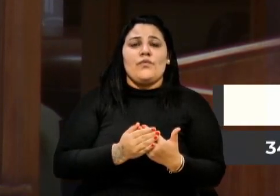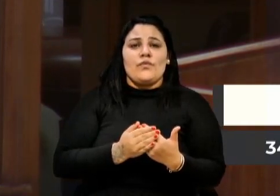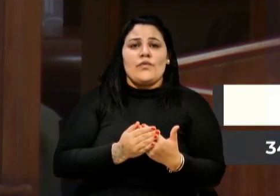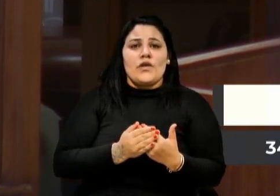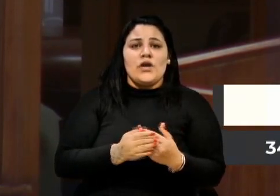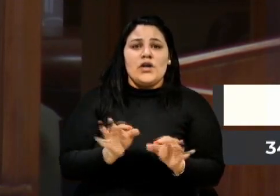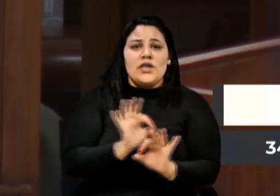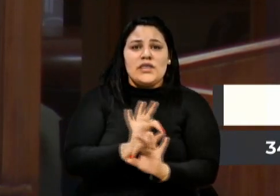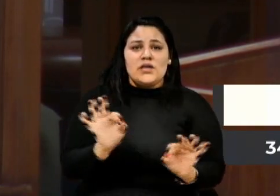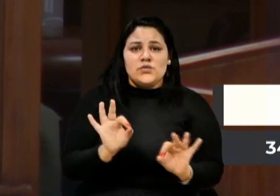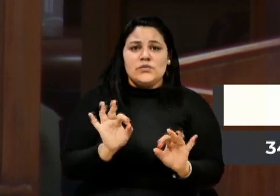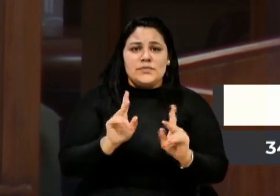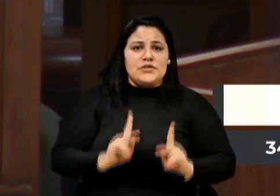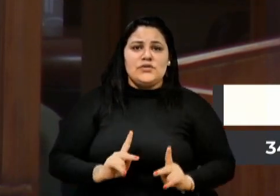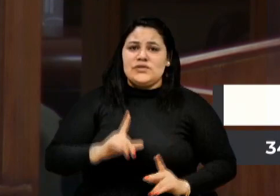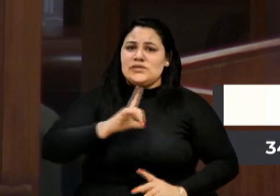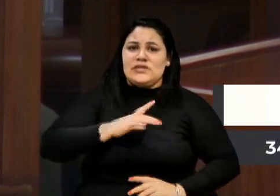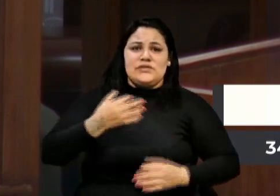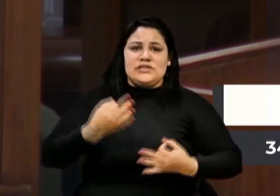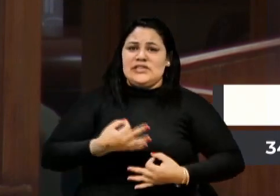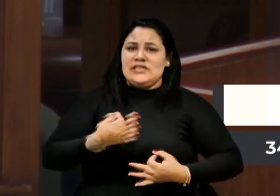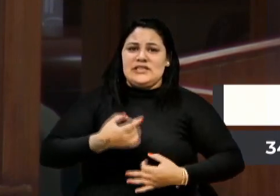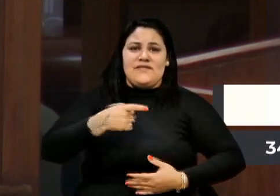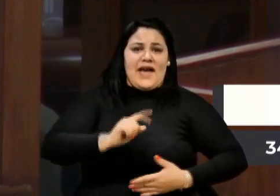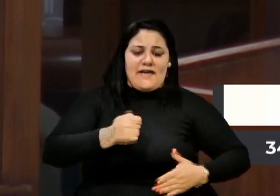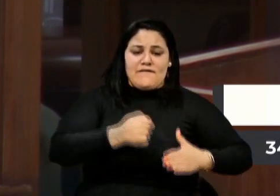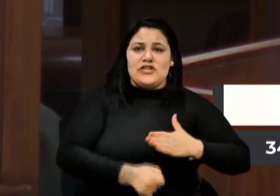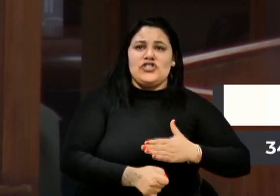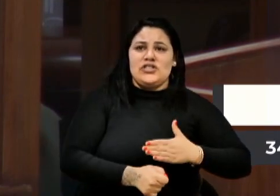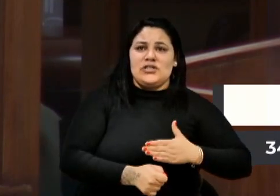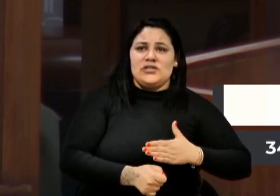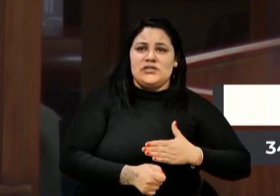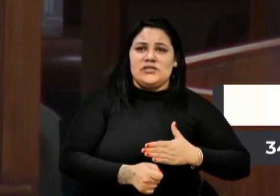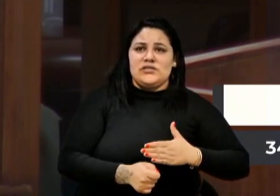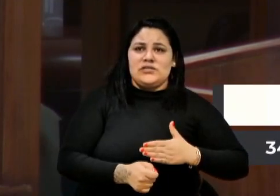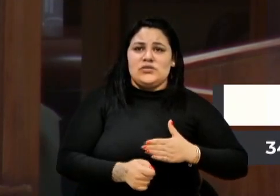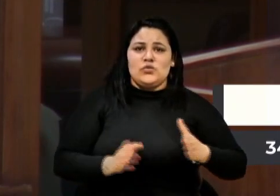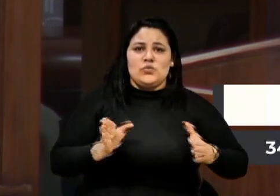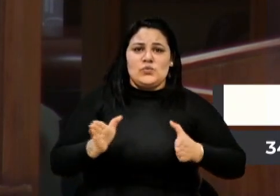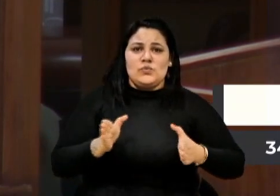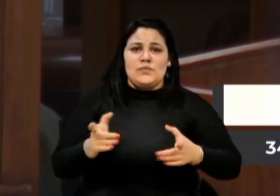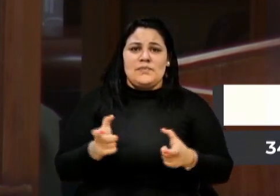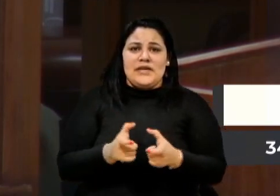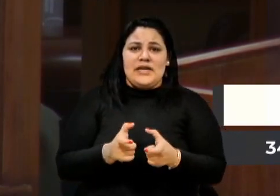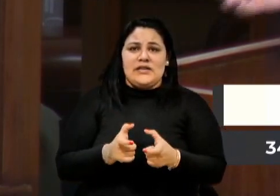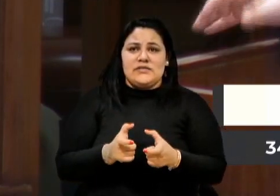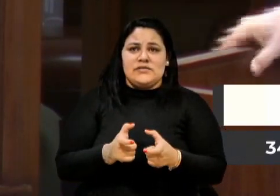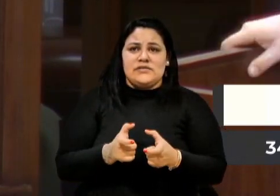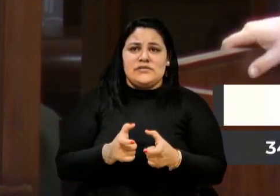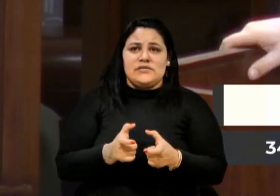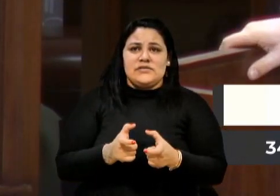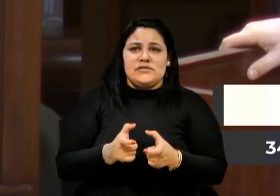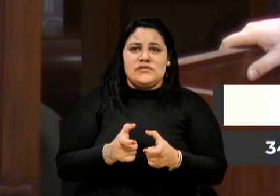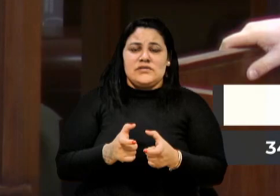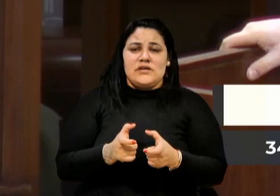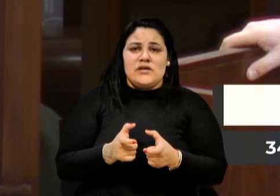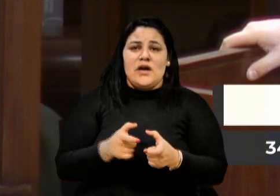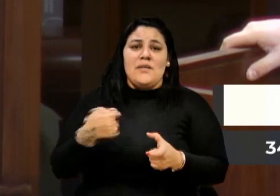proprietário dessas áreas vai fazer um investimento a tão curto prazo, que é a Festa da Uva, sem ter a garantia de que vai ter